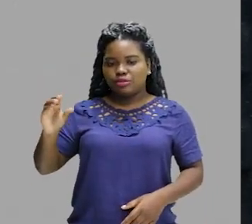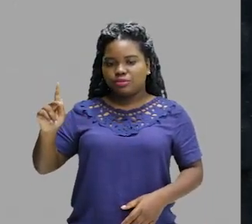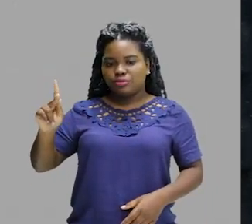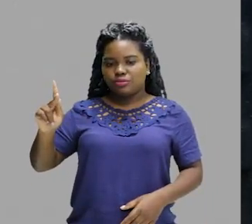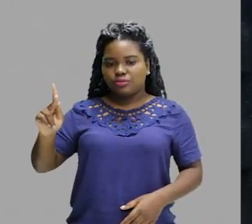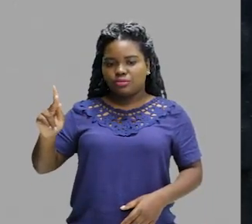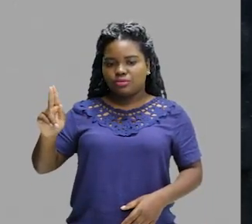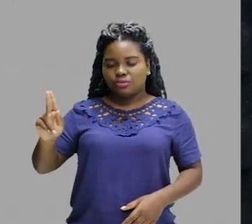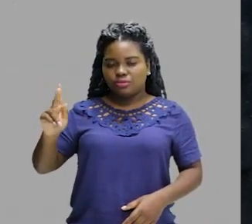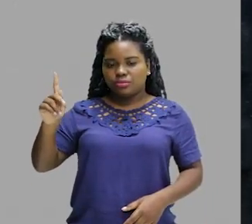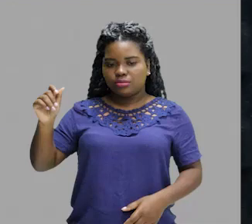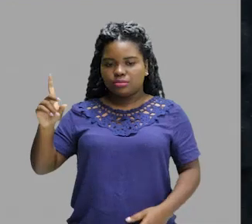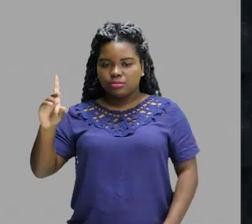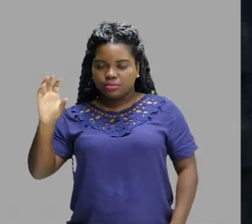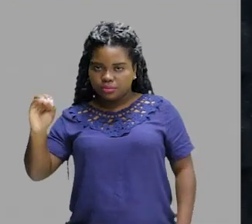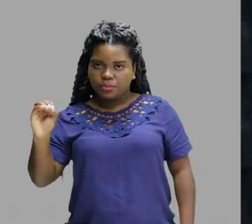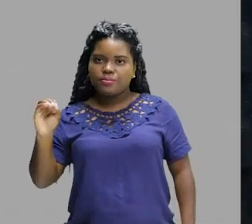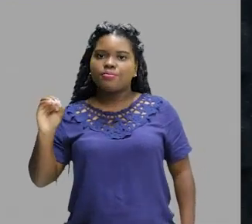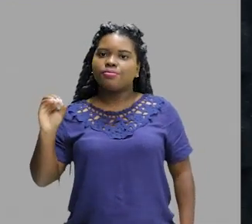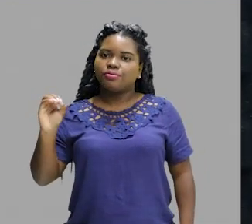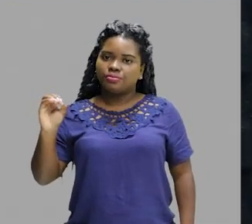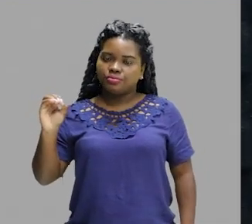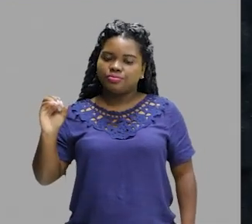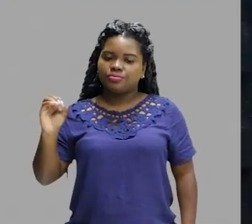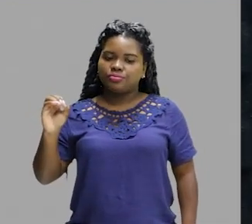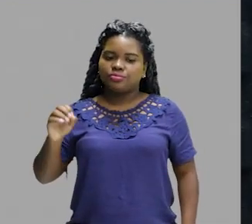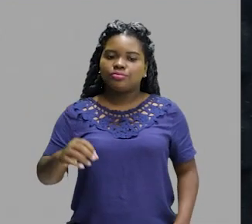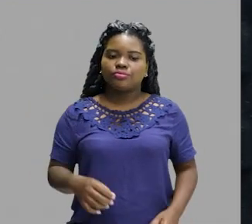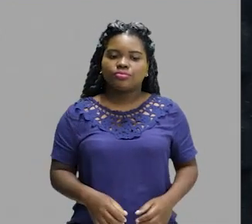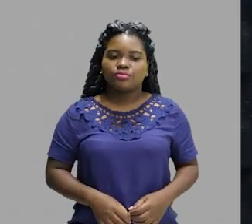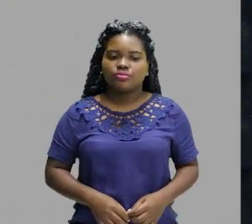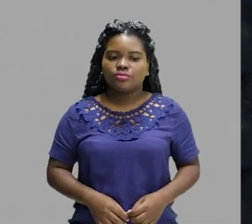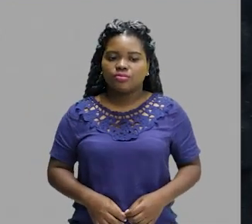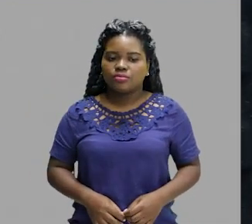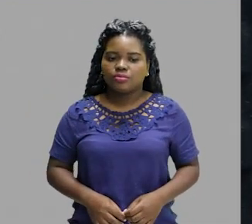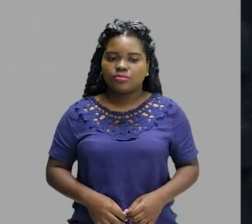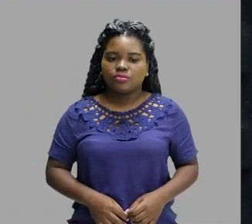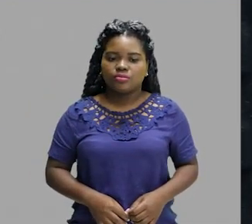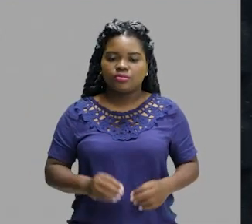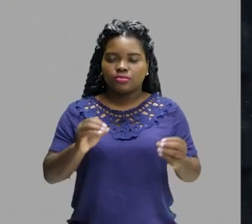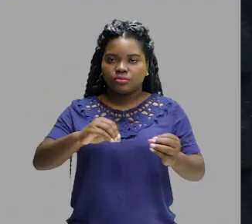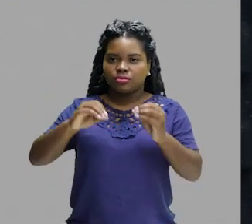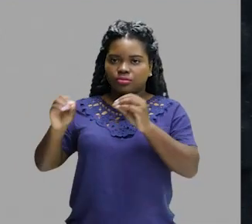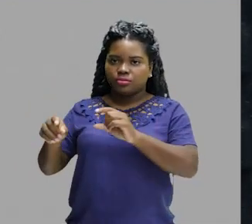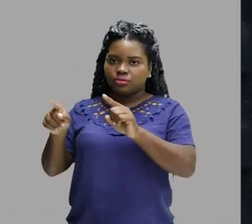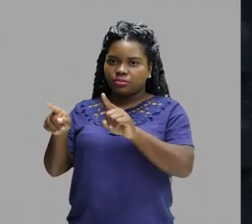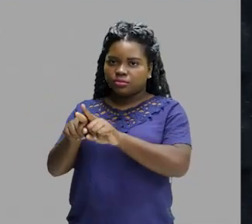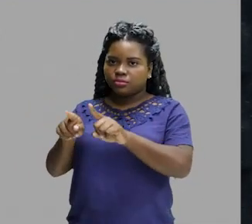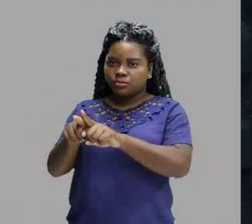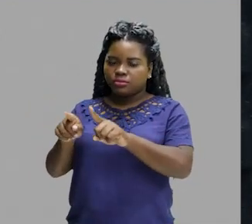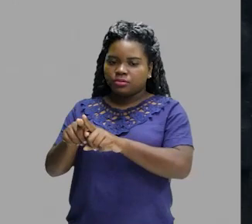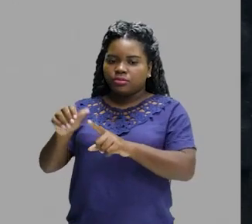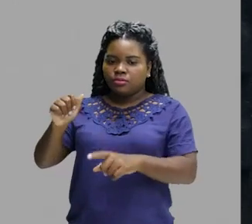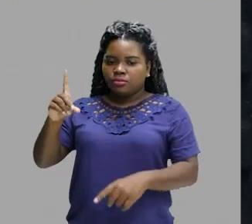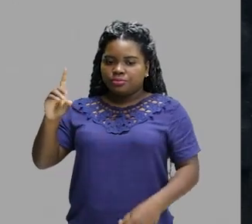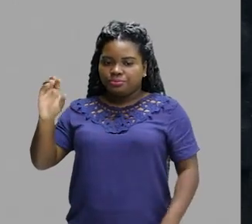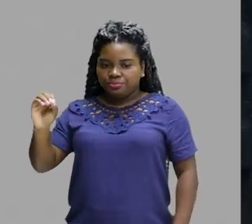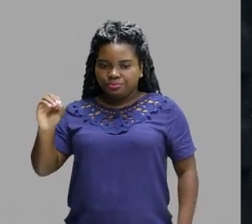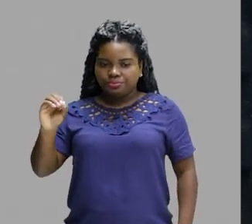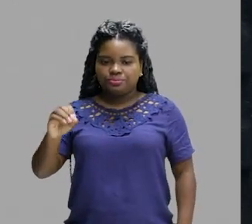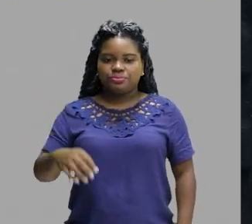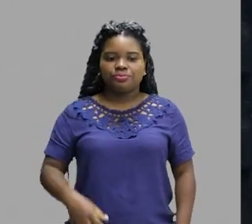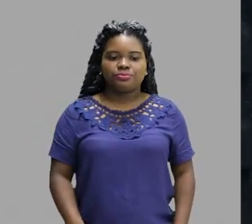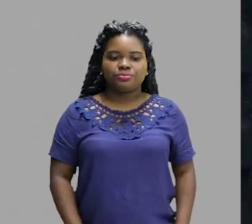terminação, tá? A primeira conjugação, primeira terminação AR, tá? Então, eu acrescento aqui o ado,